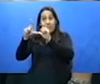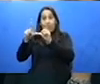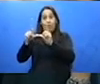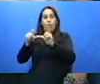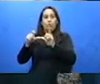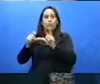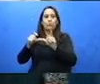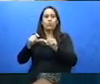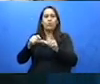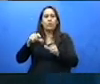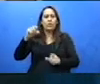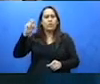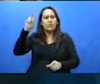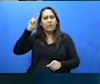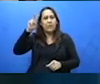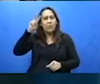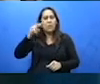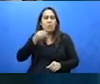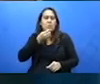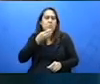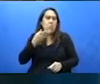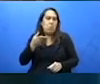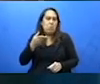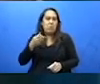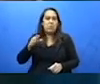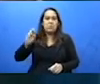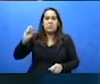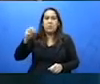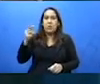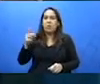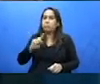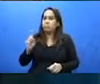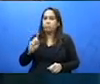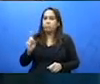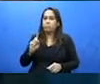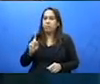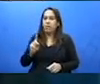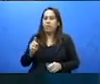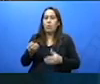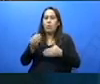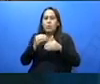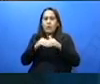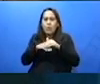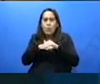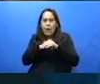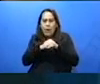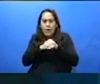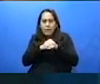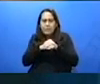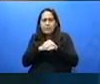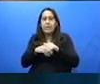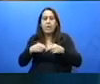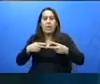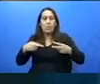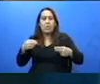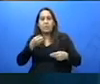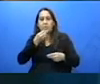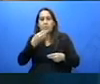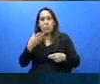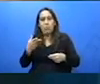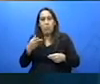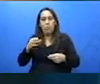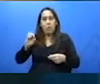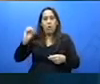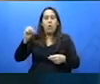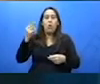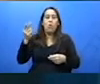que suas memórias são boas ou não? Quando a gente quer guardar uma coisa, é porque aquilo nos agrada ou